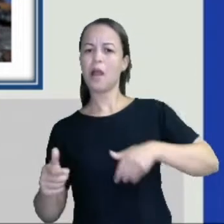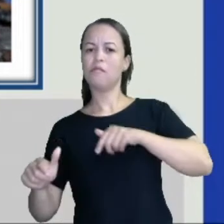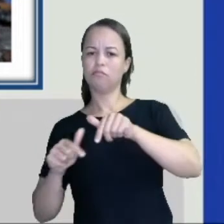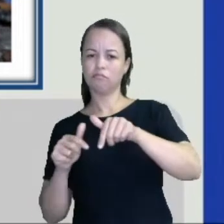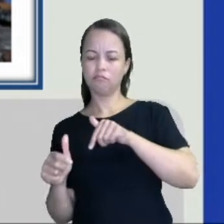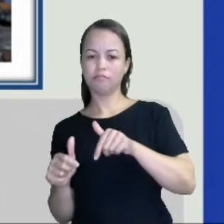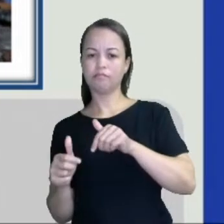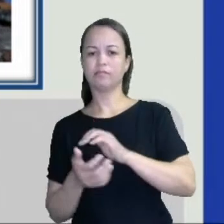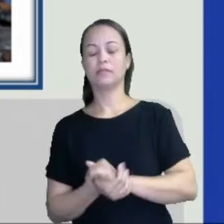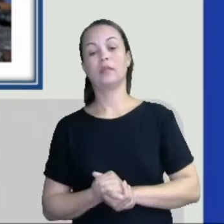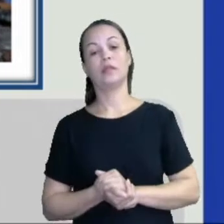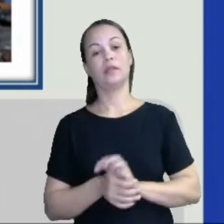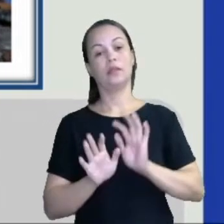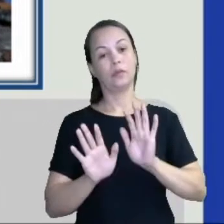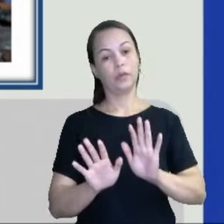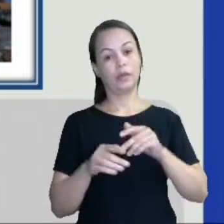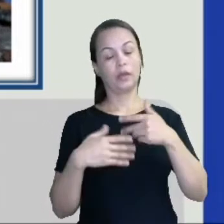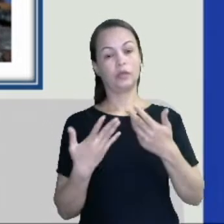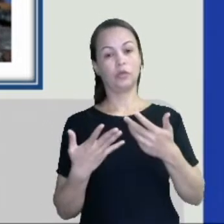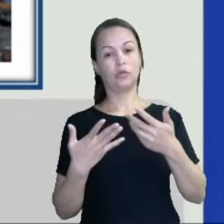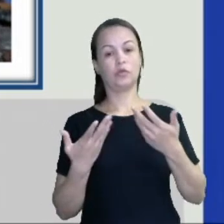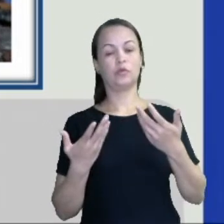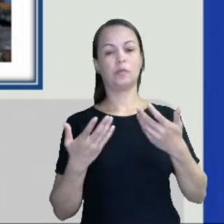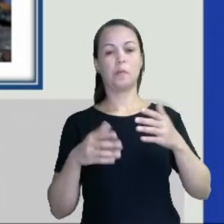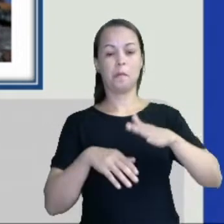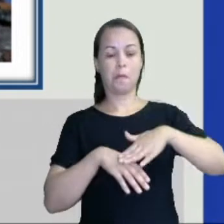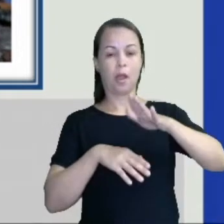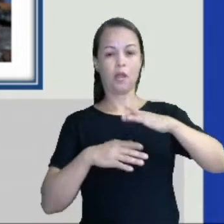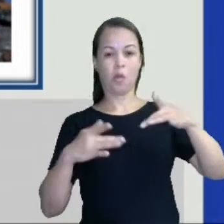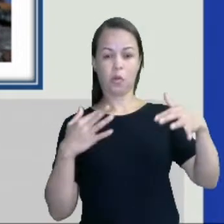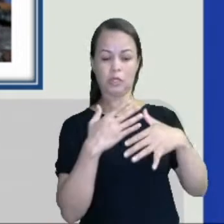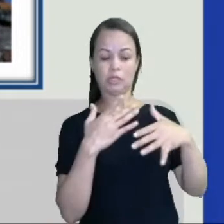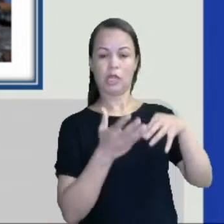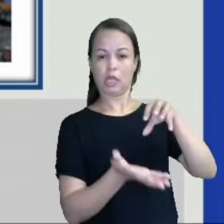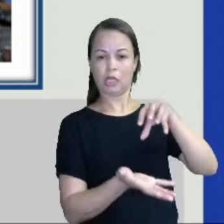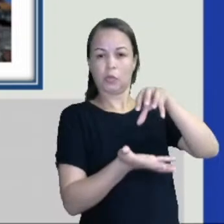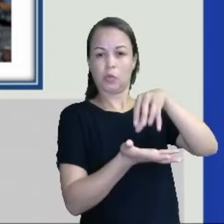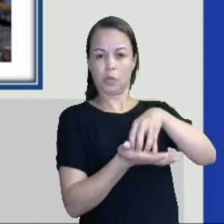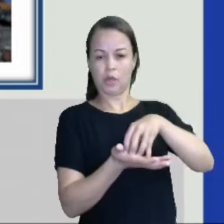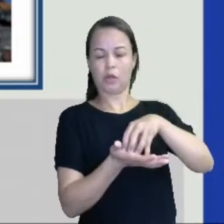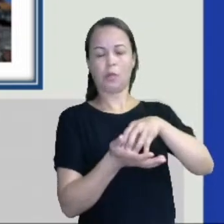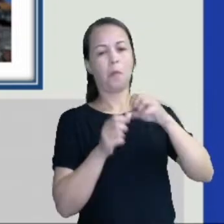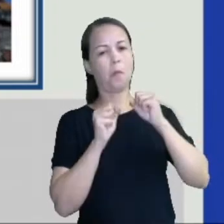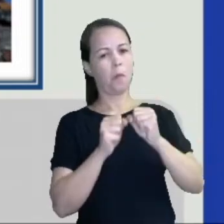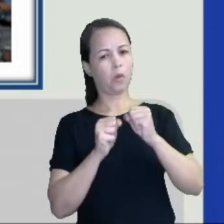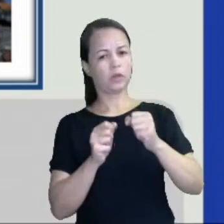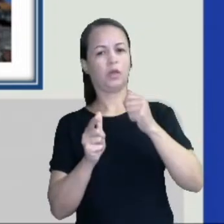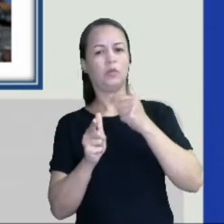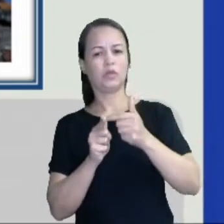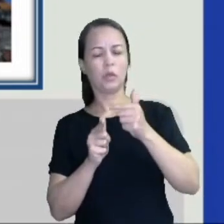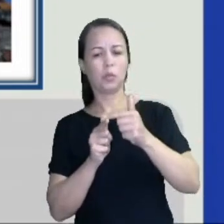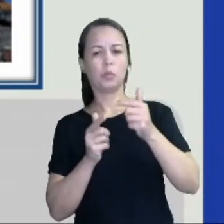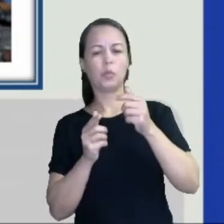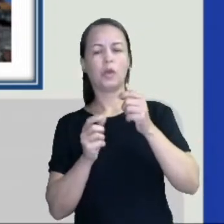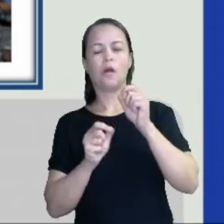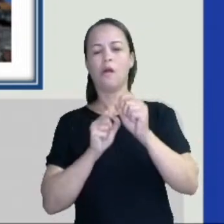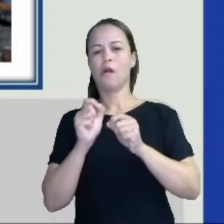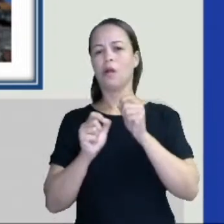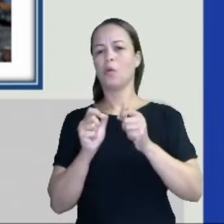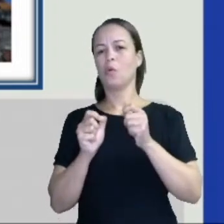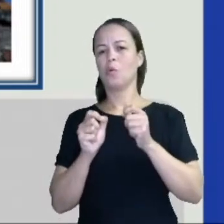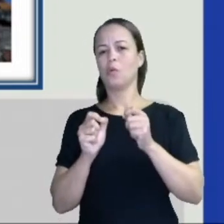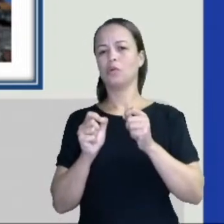No entanto, nos maiores centros urbanos, podemos encontrar algumas áreas centrais